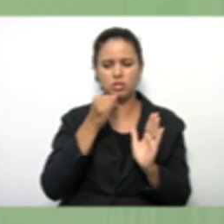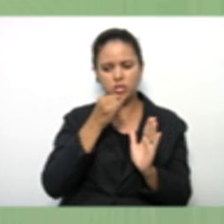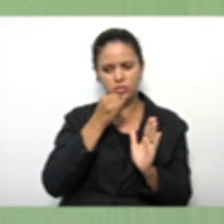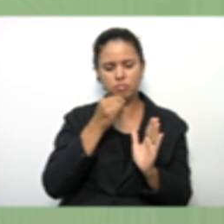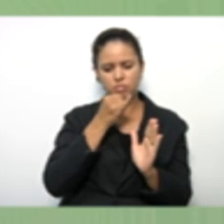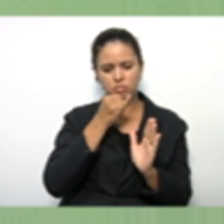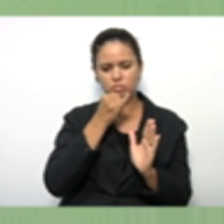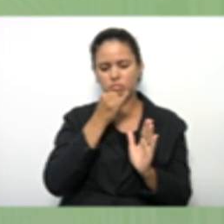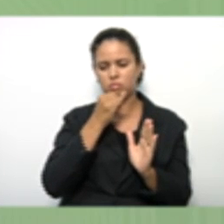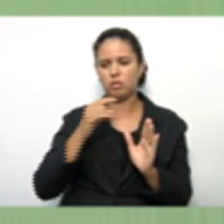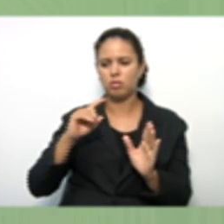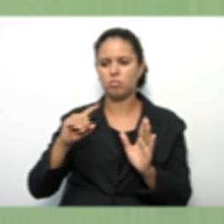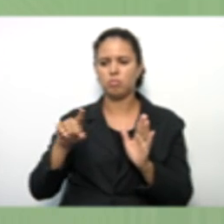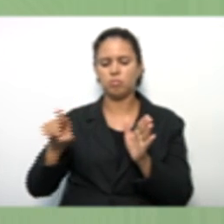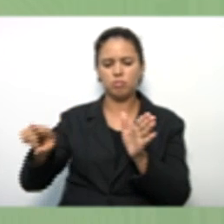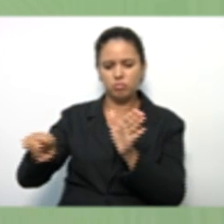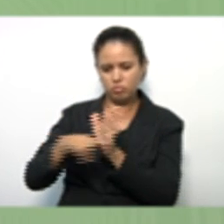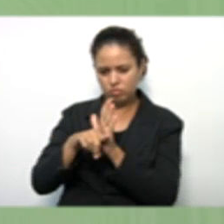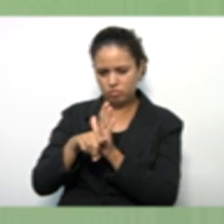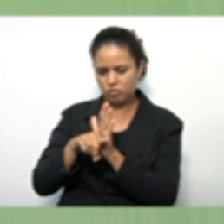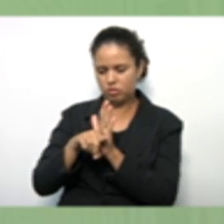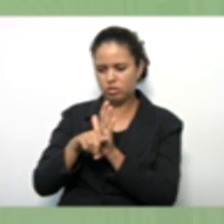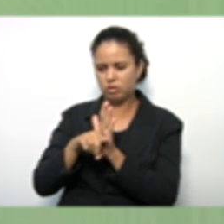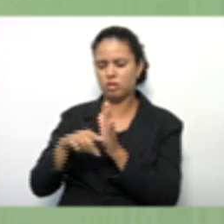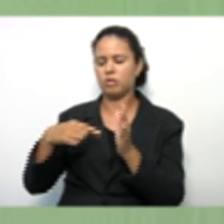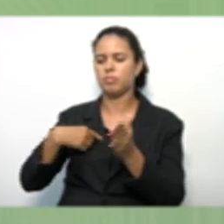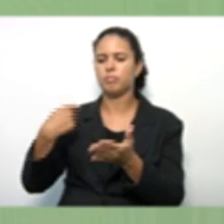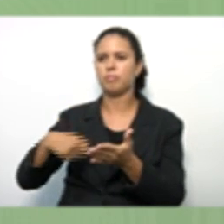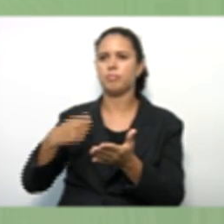em uma ou mais conta, determinado valor,